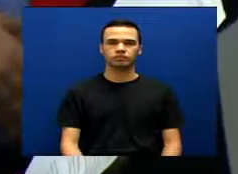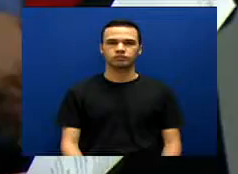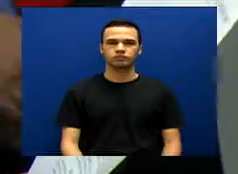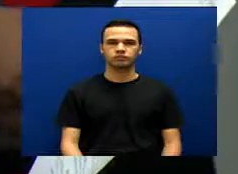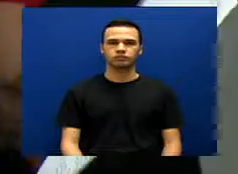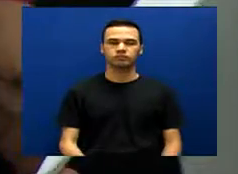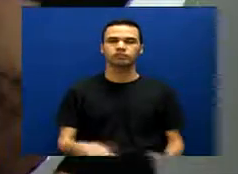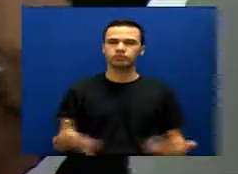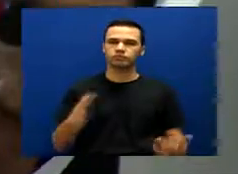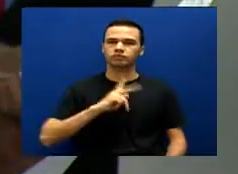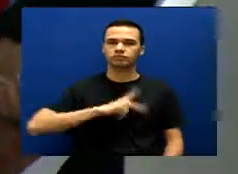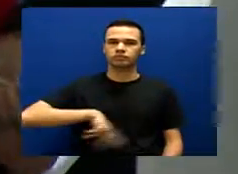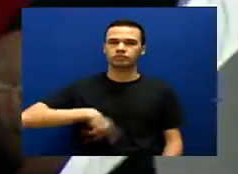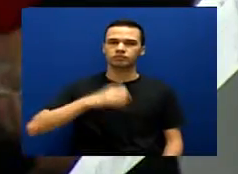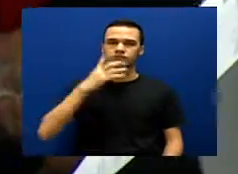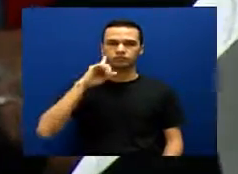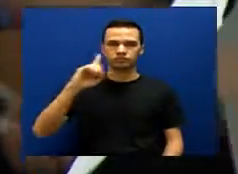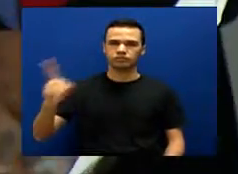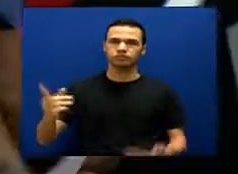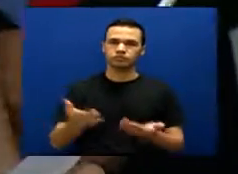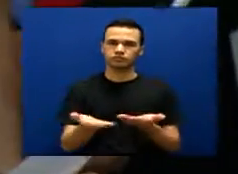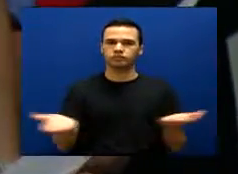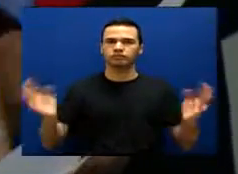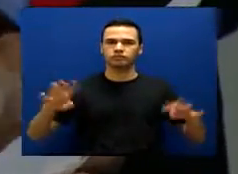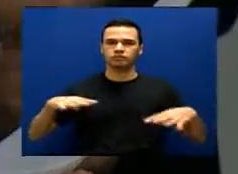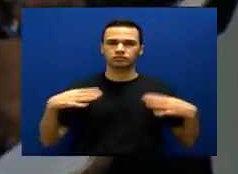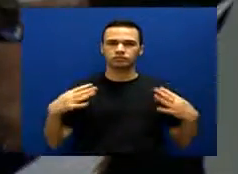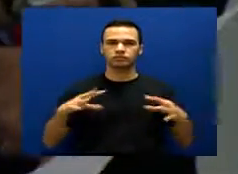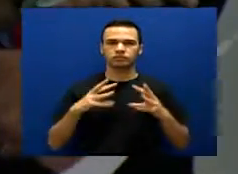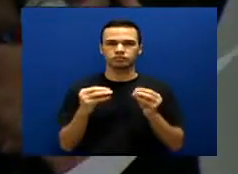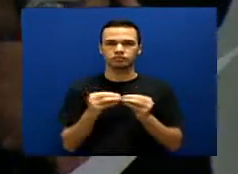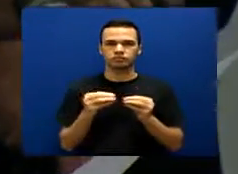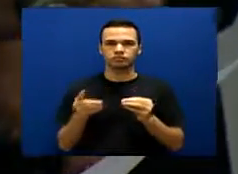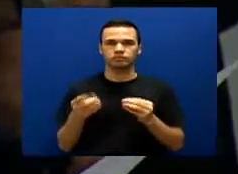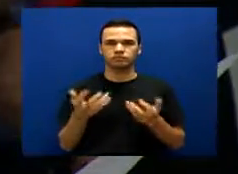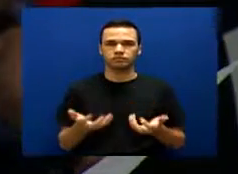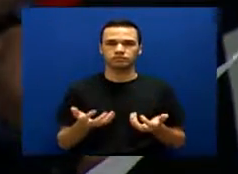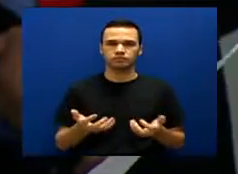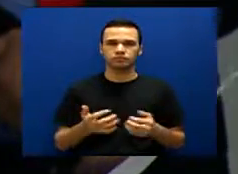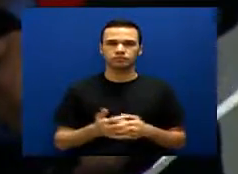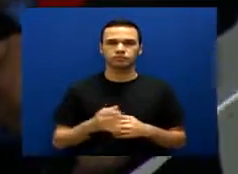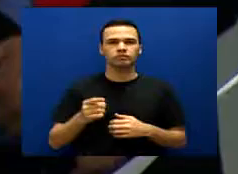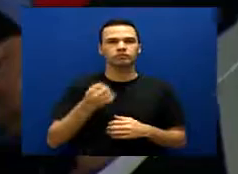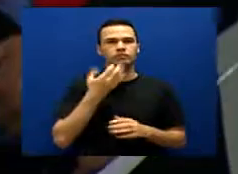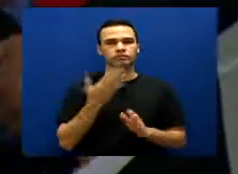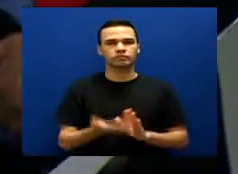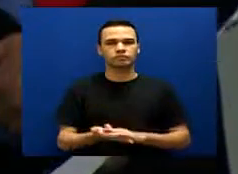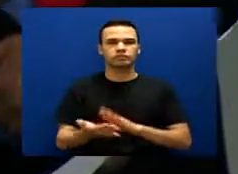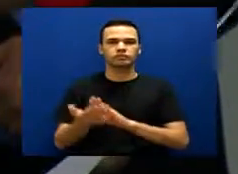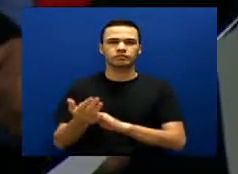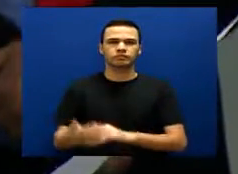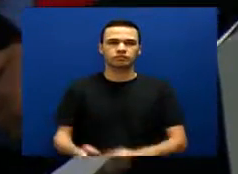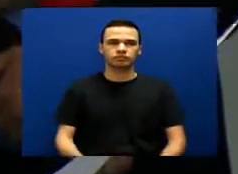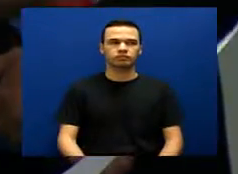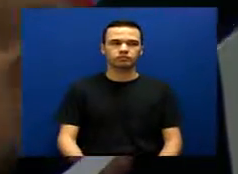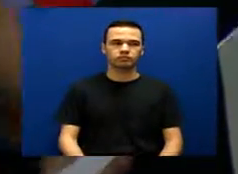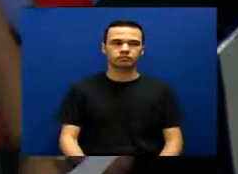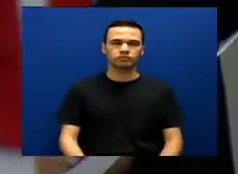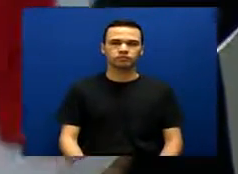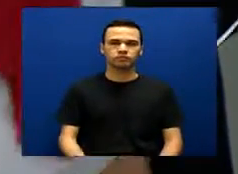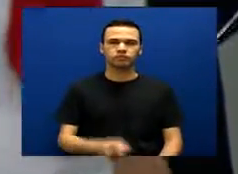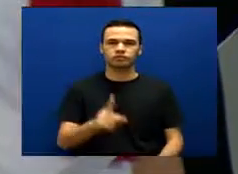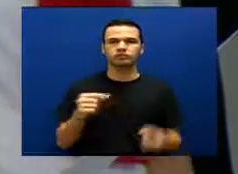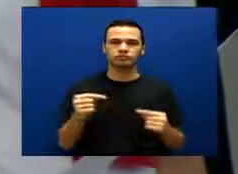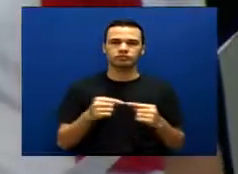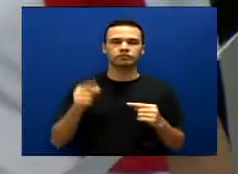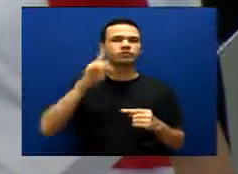Senhor presidente, bom dia a todos que nos assistem. Eu quero fazer um voto de congratulações em